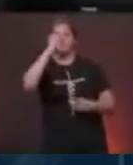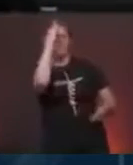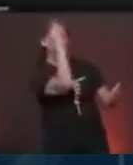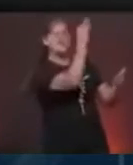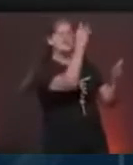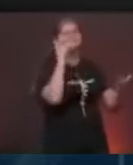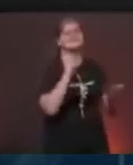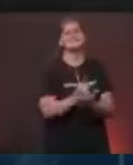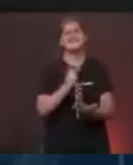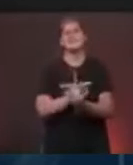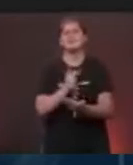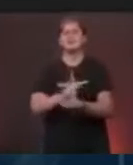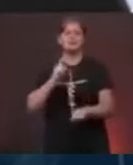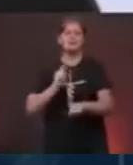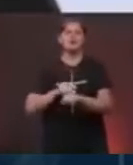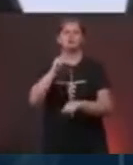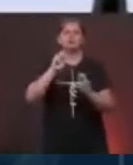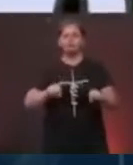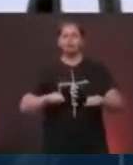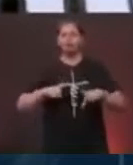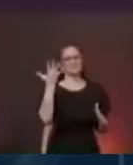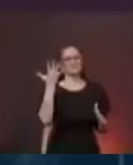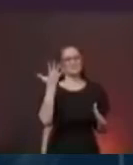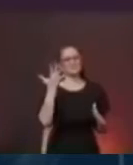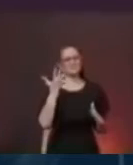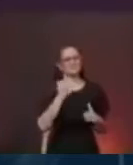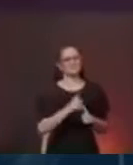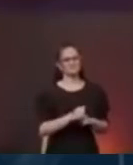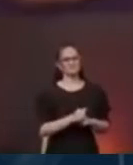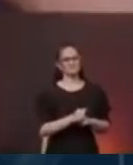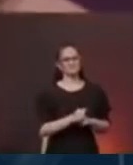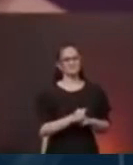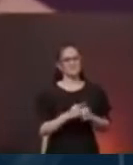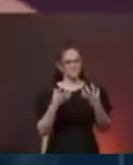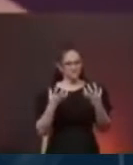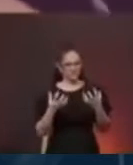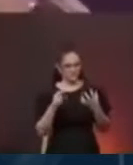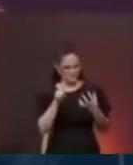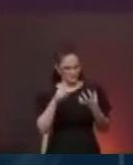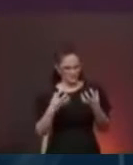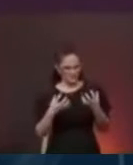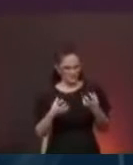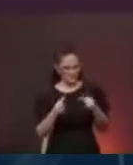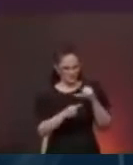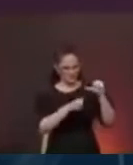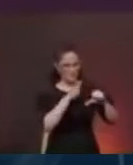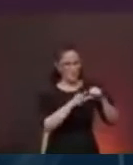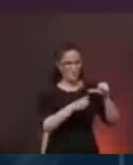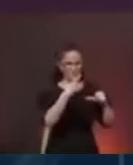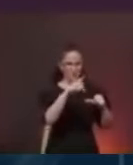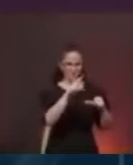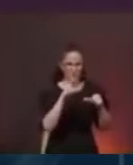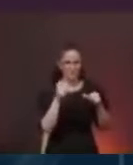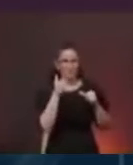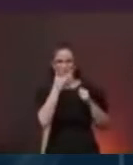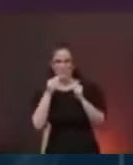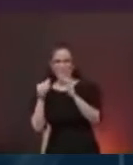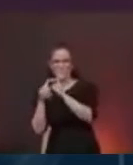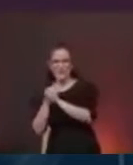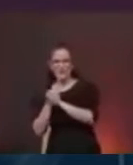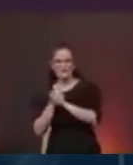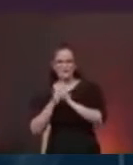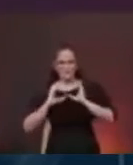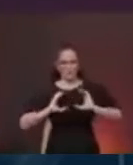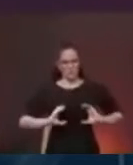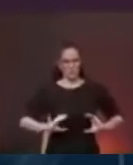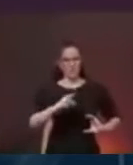se posicionar e levar para a sua vida com Deus a outro nível. Quer mudar seu marido? Se comporte como uma mulher de Deus.